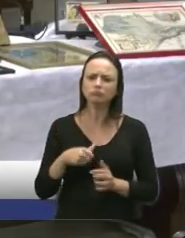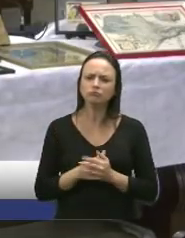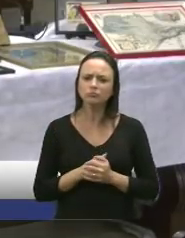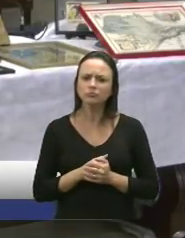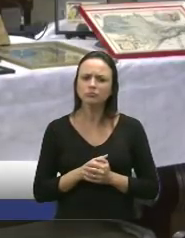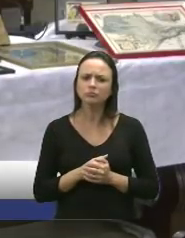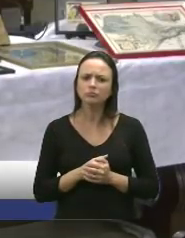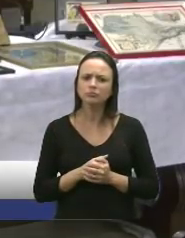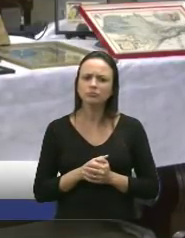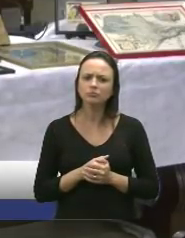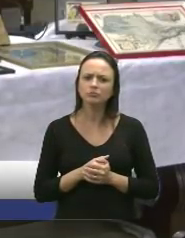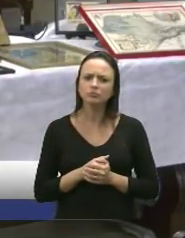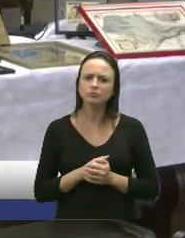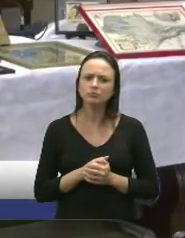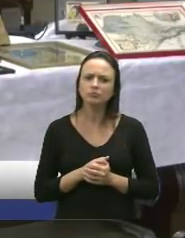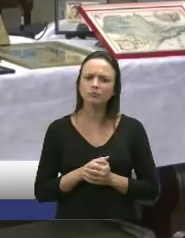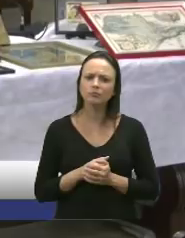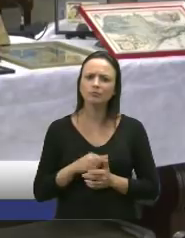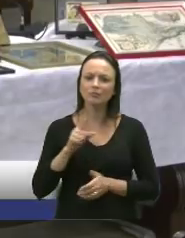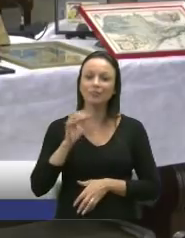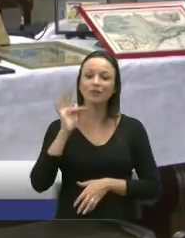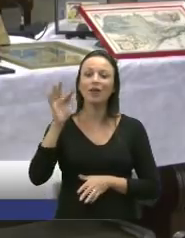Um dia ele vai ser nome de estádio de futebol.